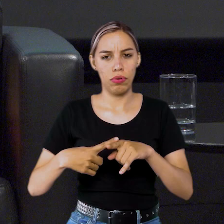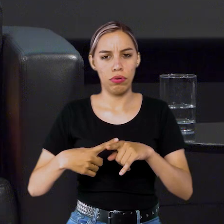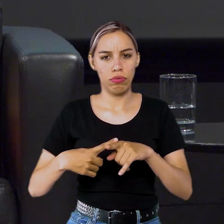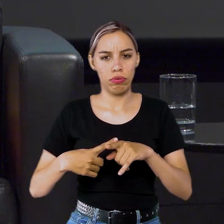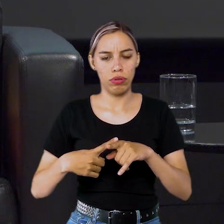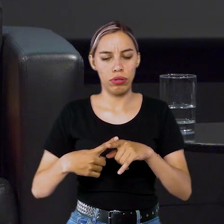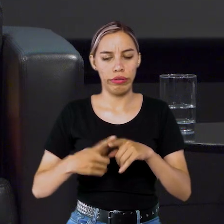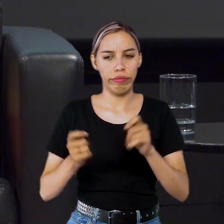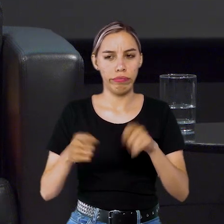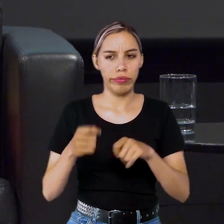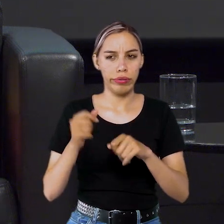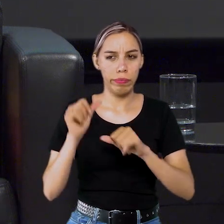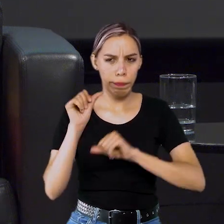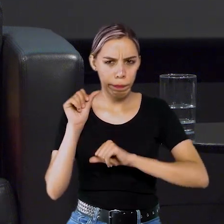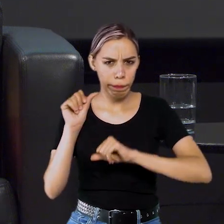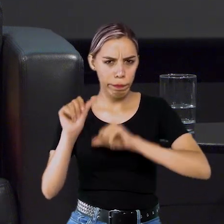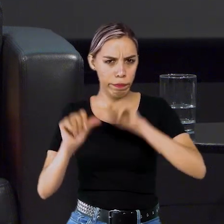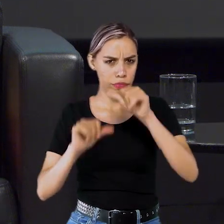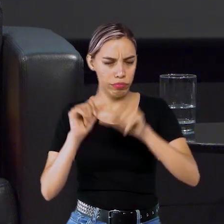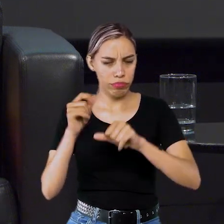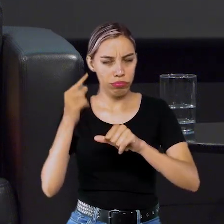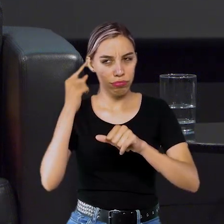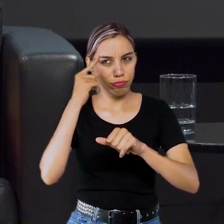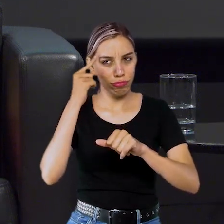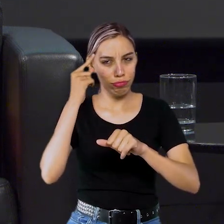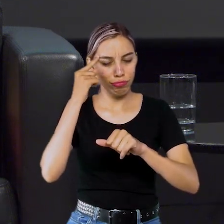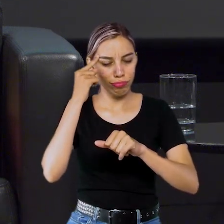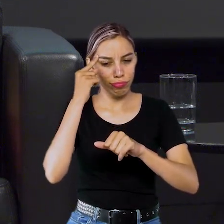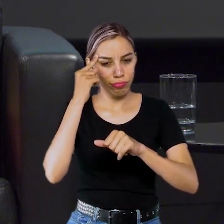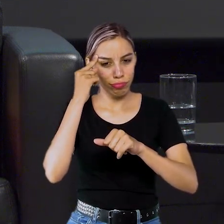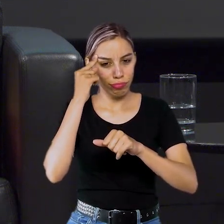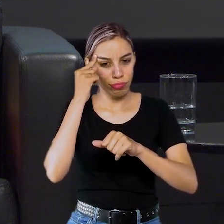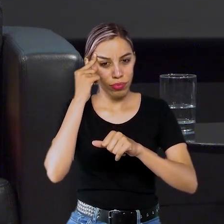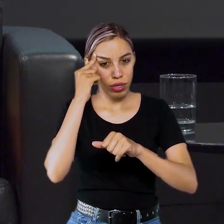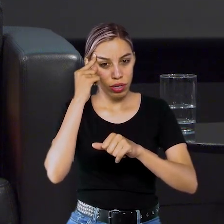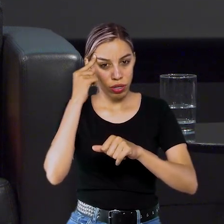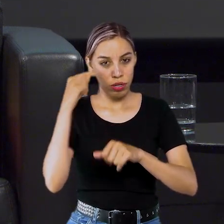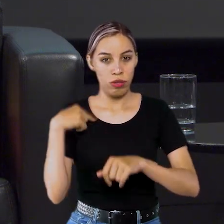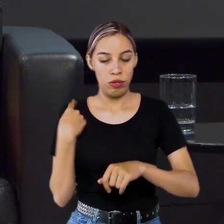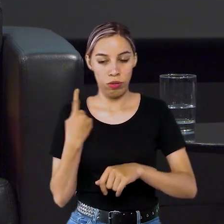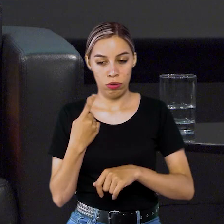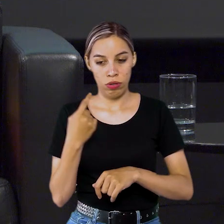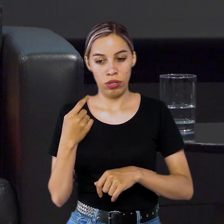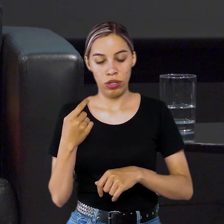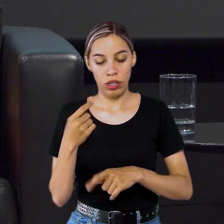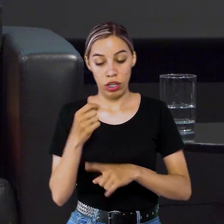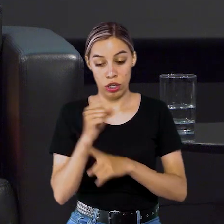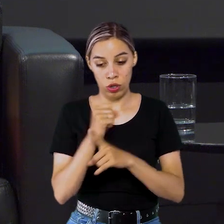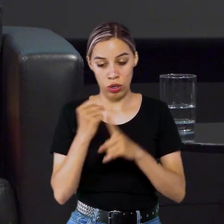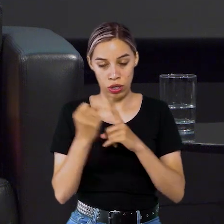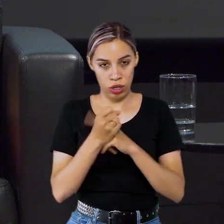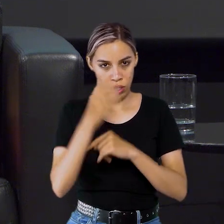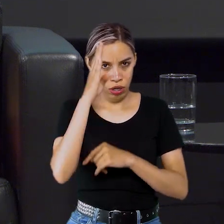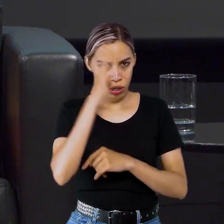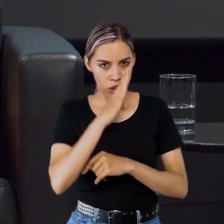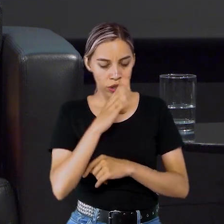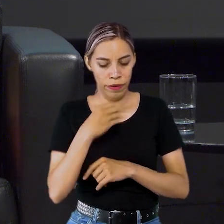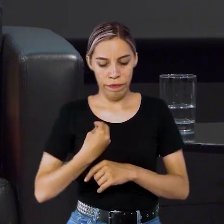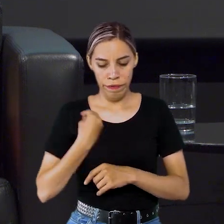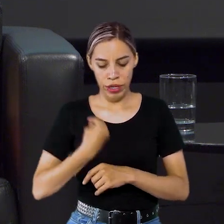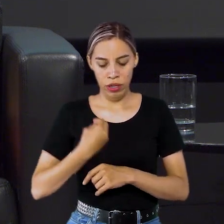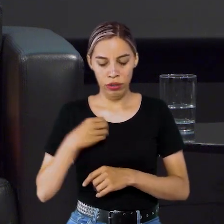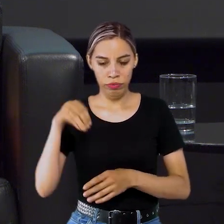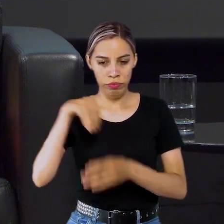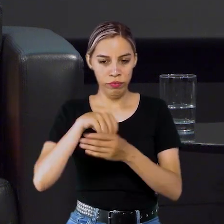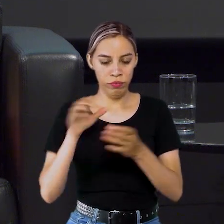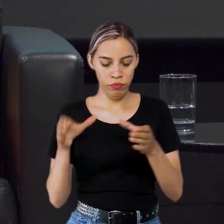essa chave, né? O que eu tenho falado também ultimamente é o quanto a nossa sociedade brasileira vive uma espécie de uma